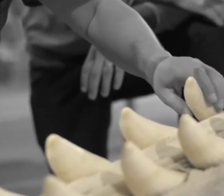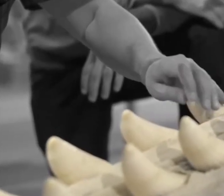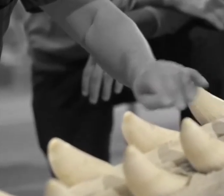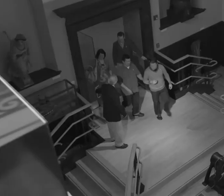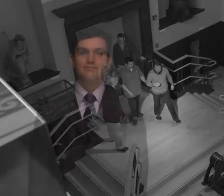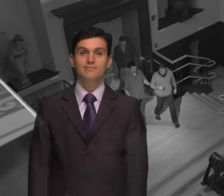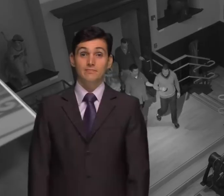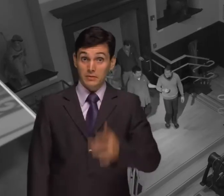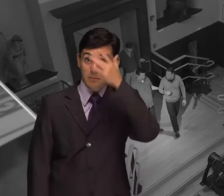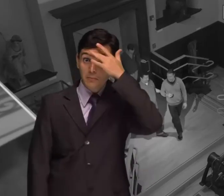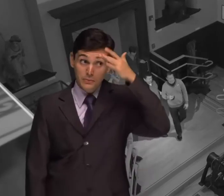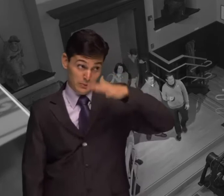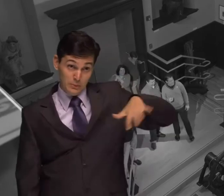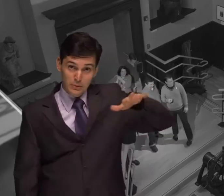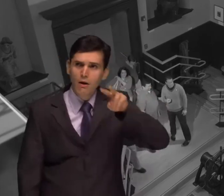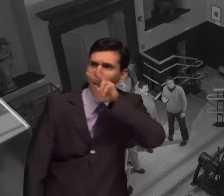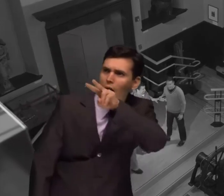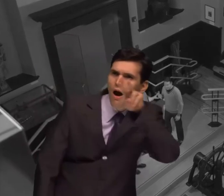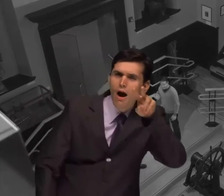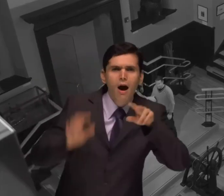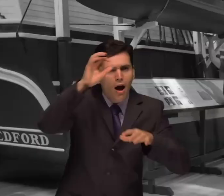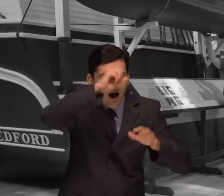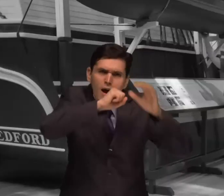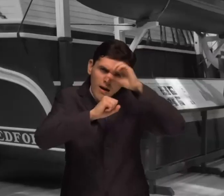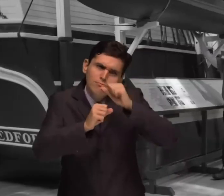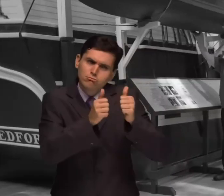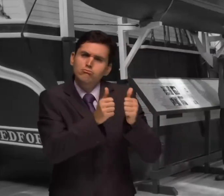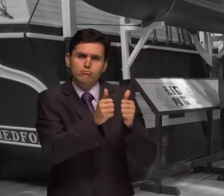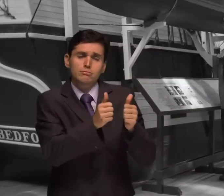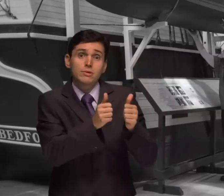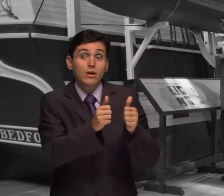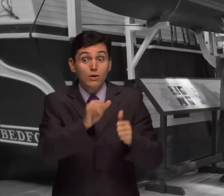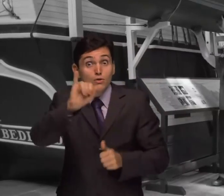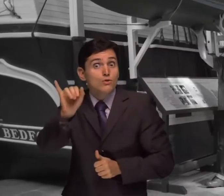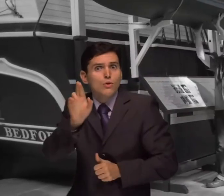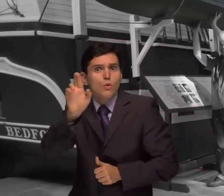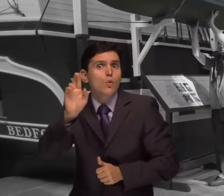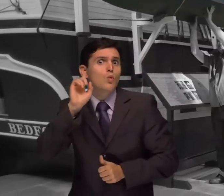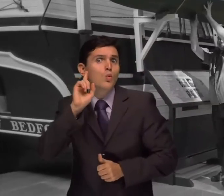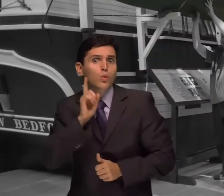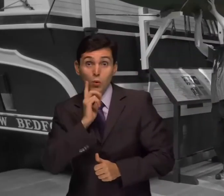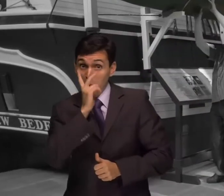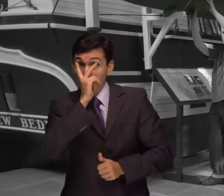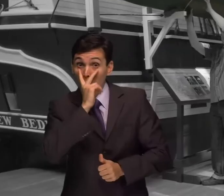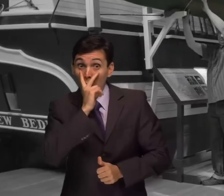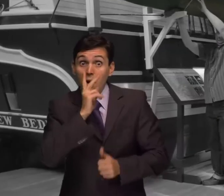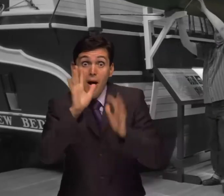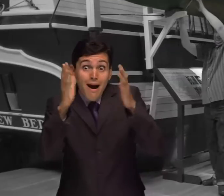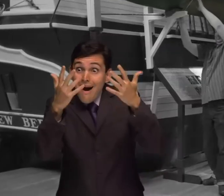James enxerga a vida de um jeito diferente. Ele precisa usar o tato e imaginar as coisas para